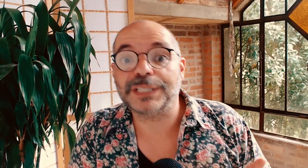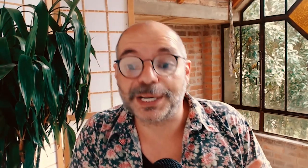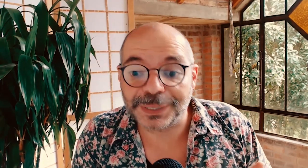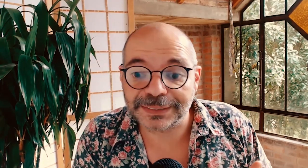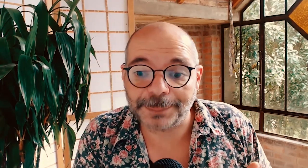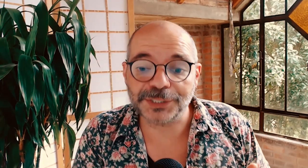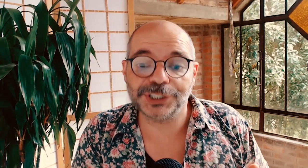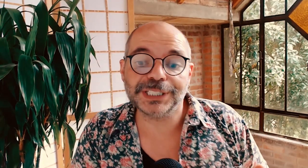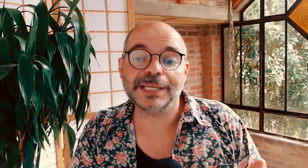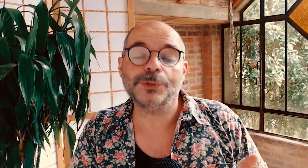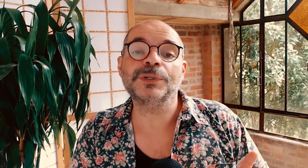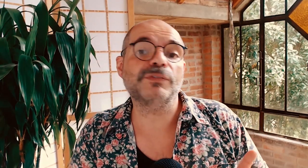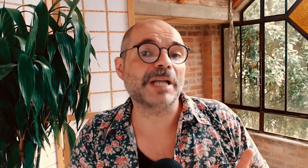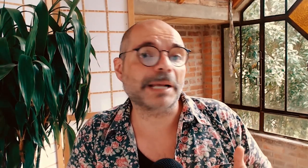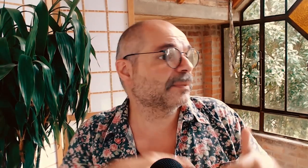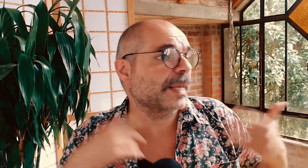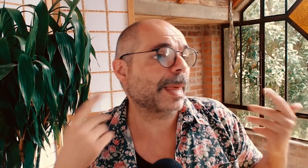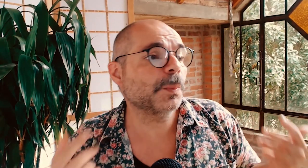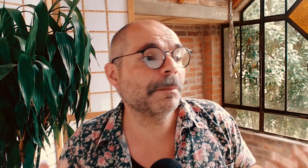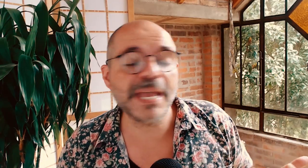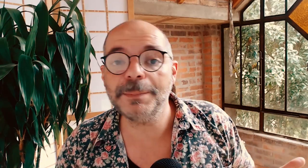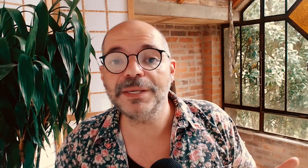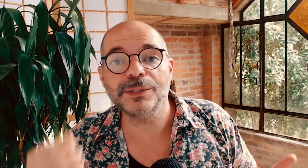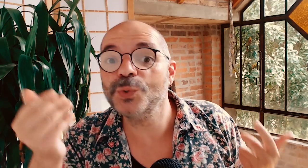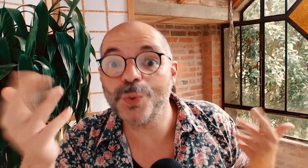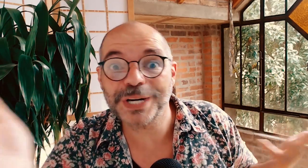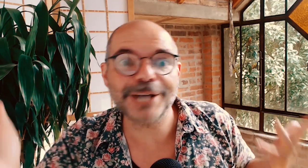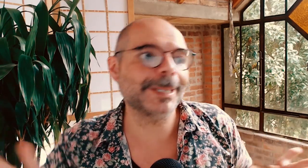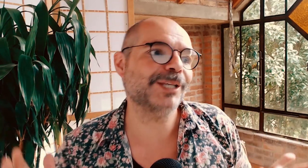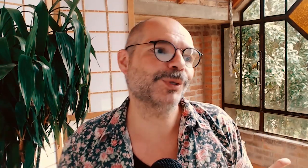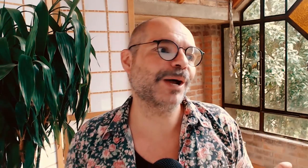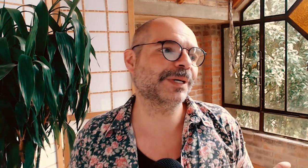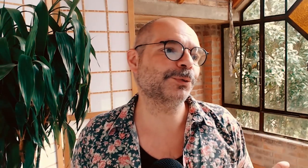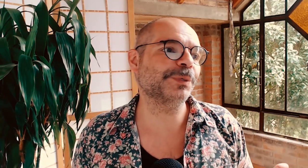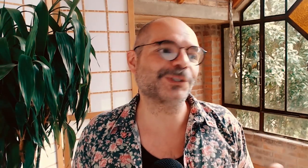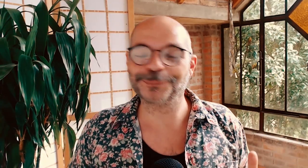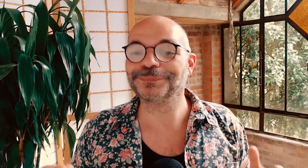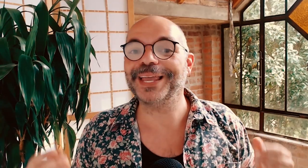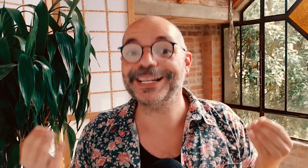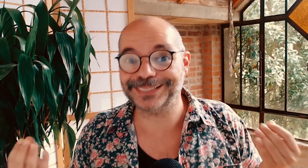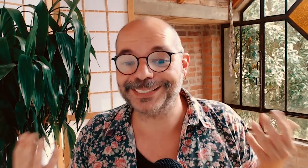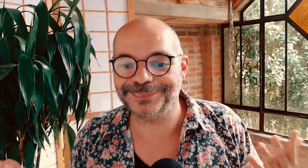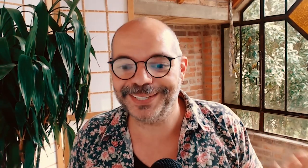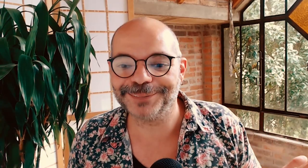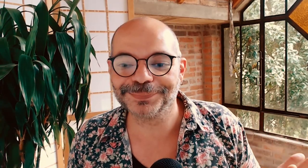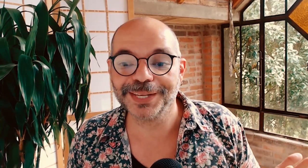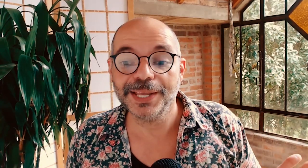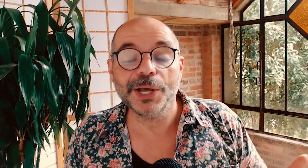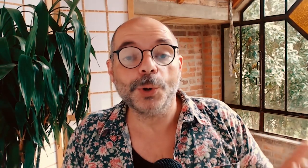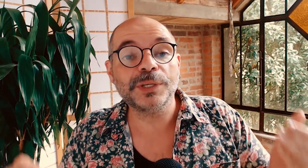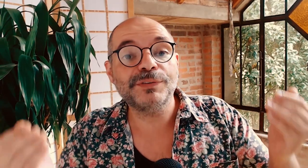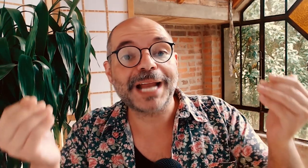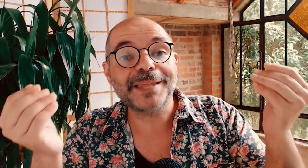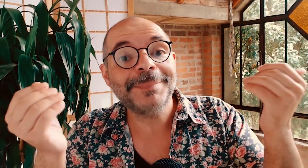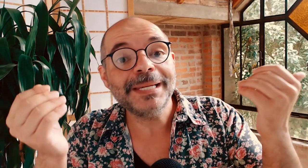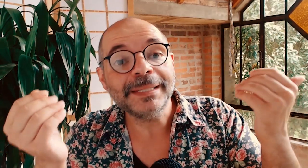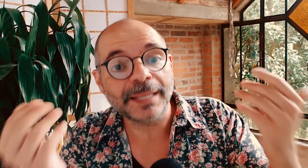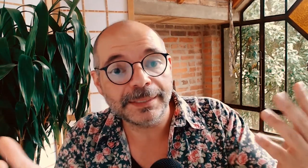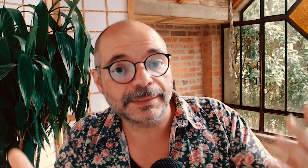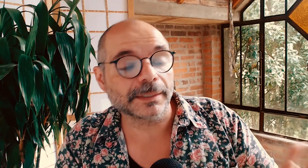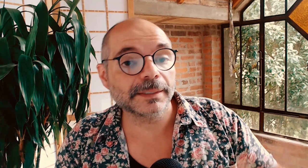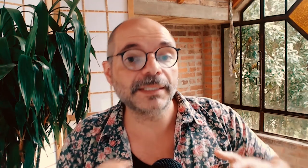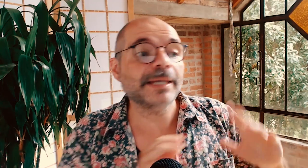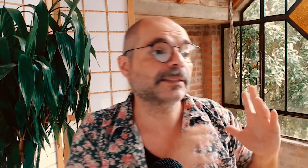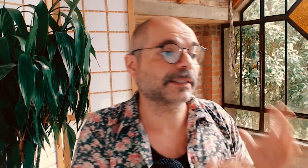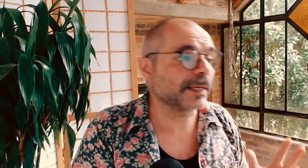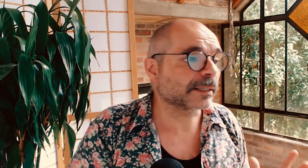que virá numa sabatina, o que virá, sei lá, num meme, num horário eleitoral gratuito. Resta saber o que virá da